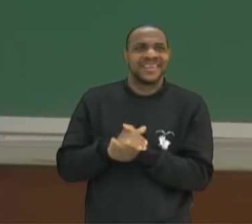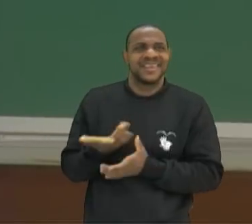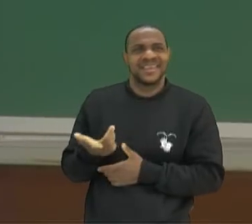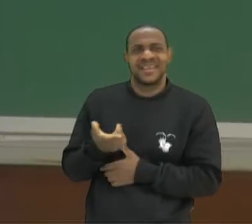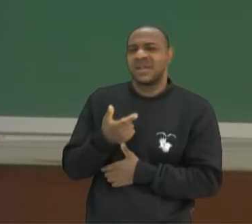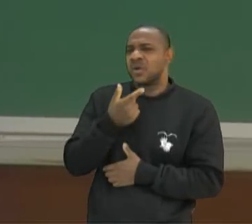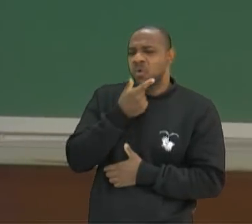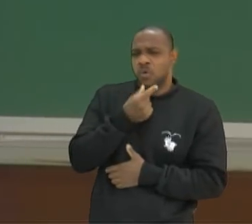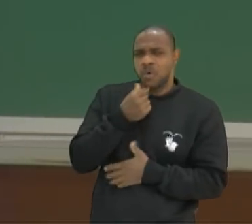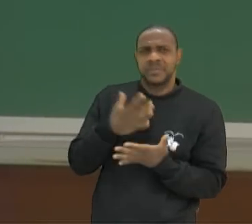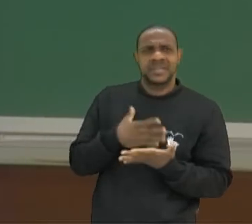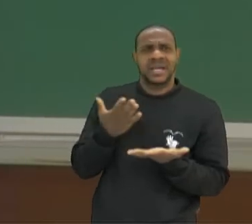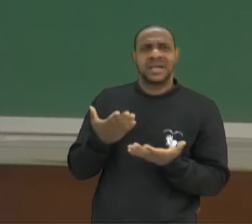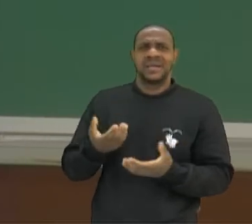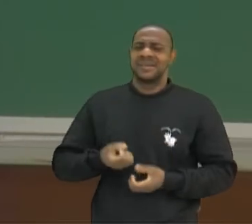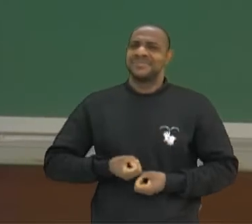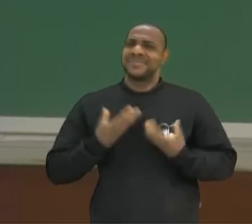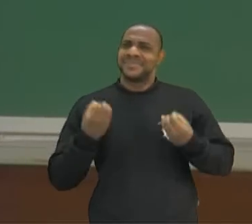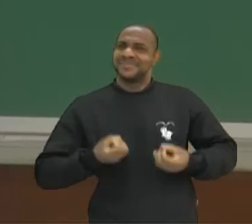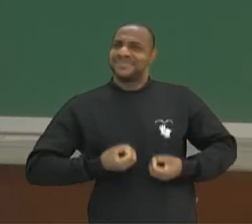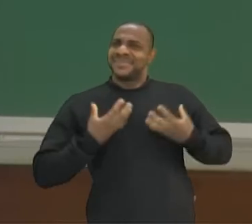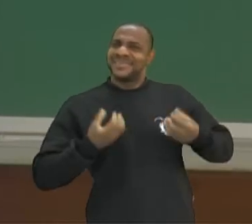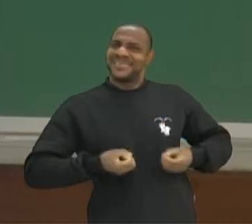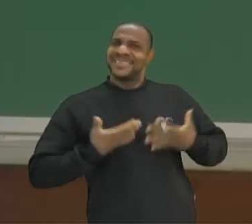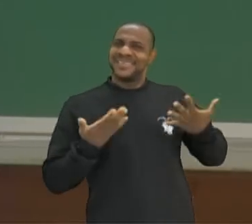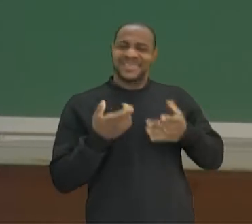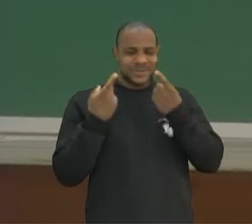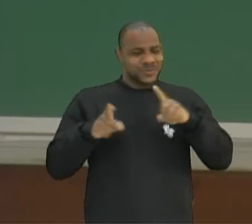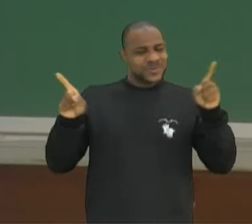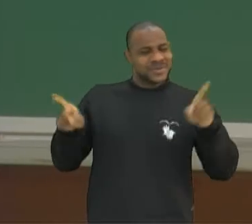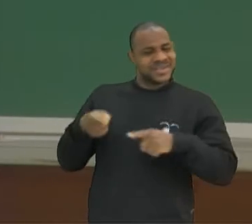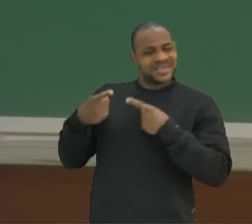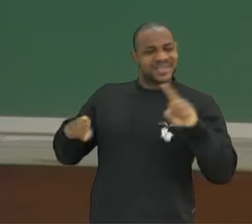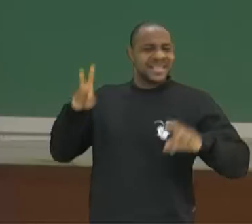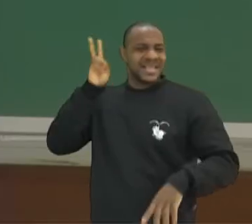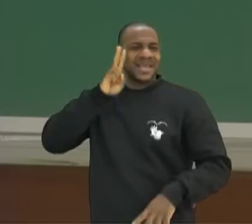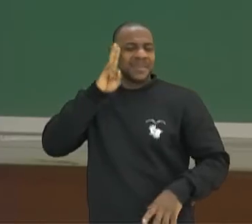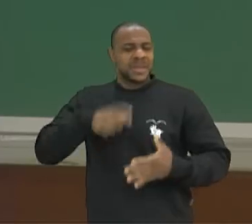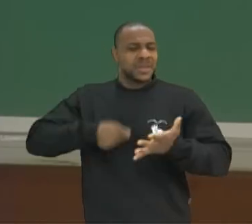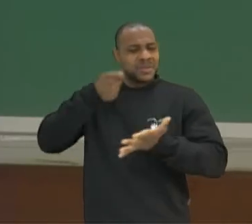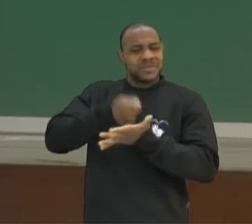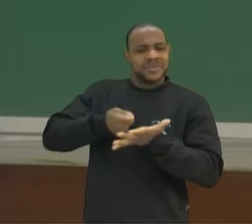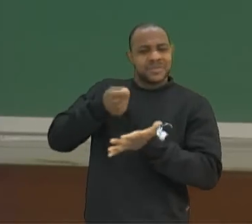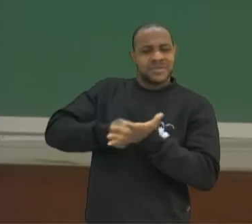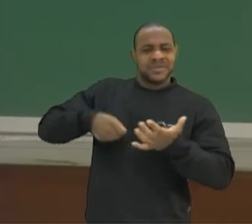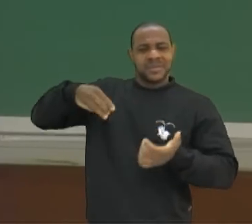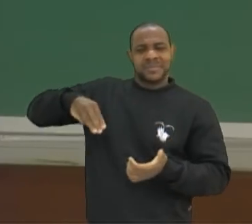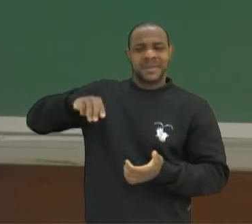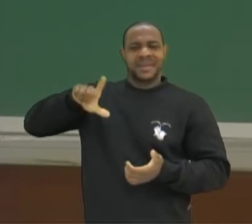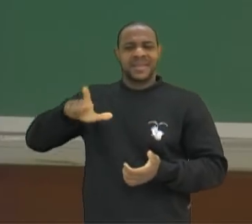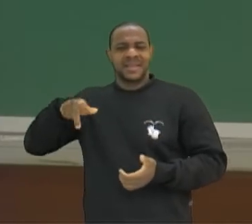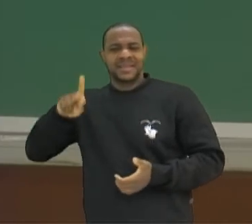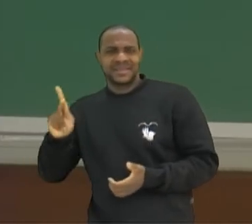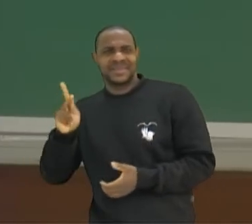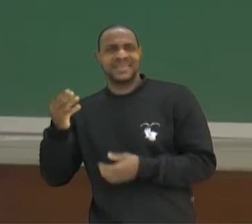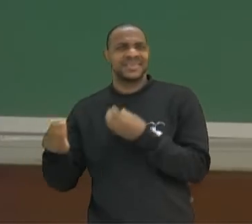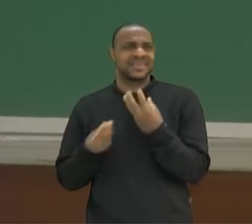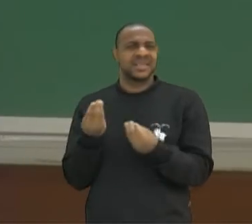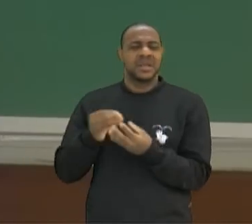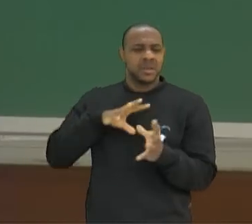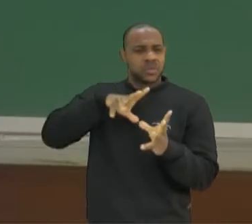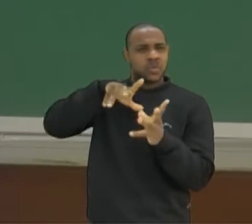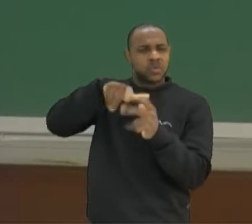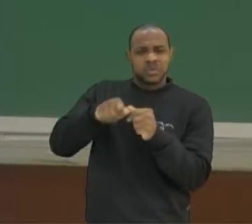está encantando as pessoas com sua canção e lembrando a luta de Martin Luther King Jr. por um